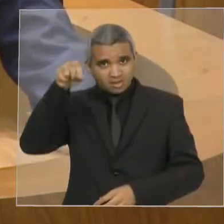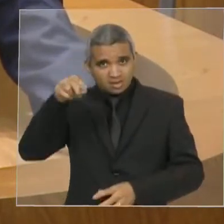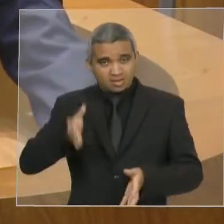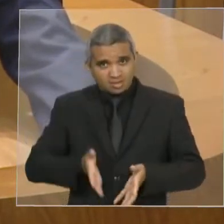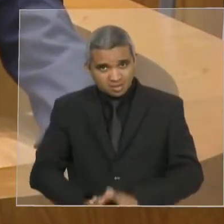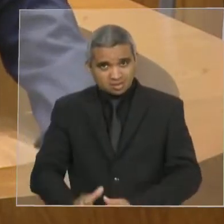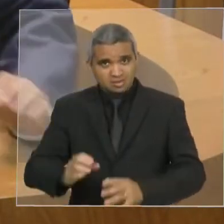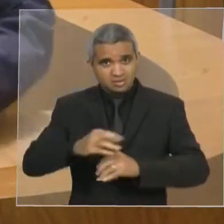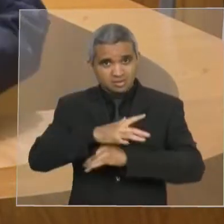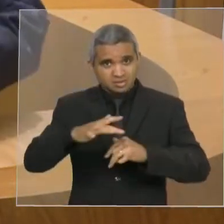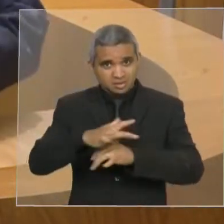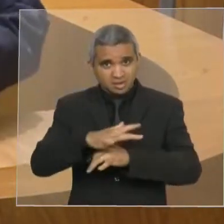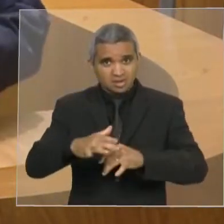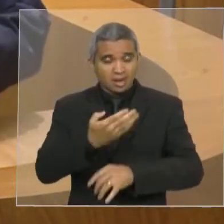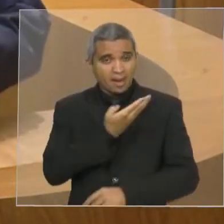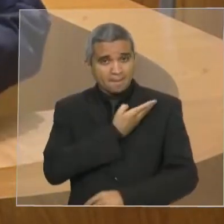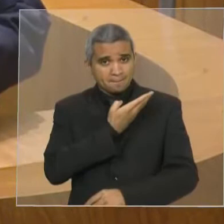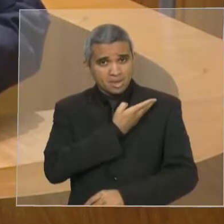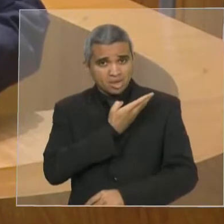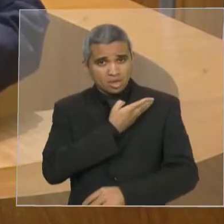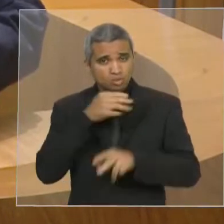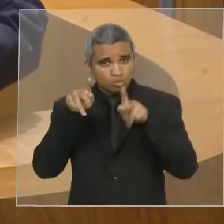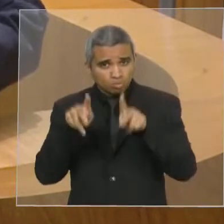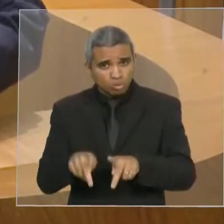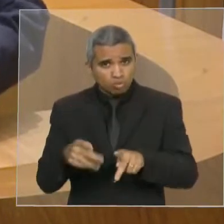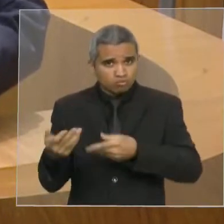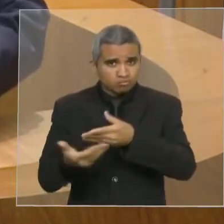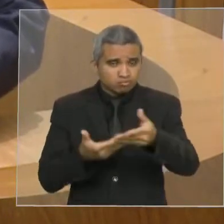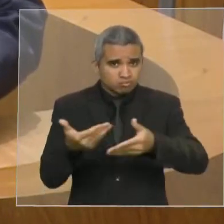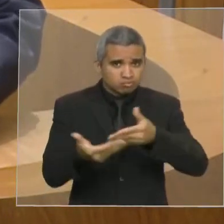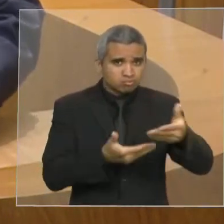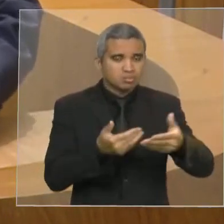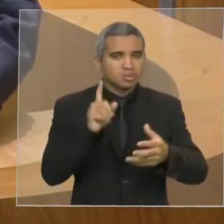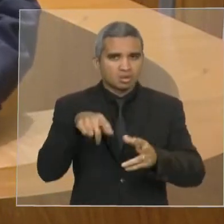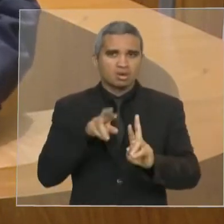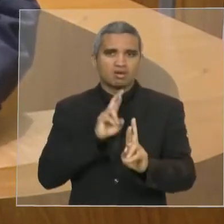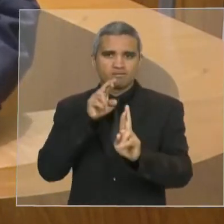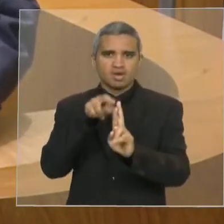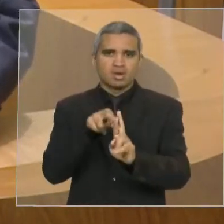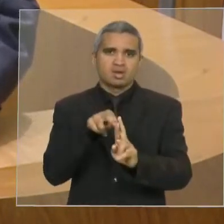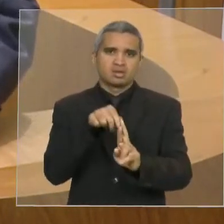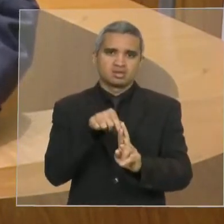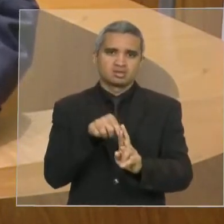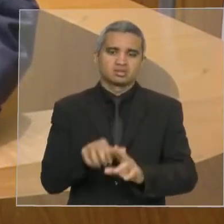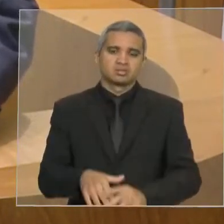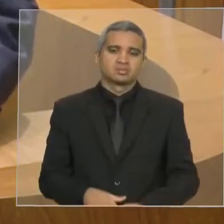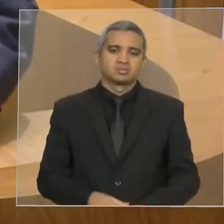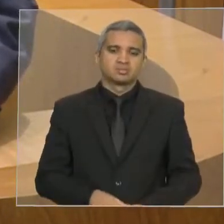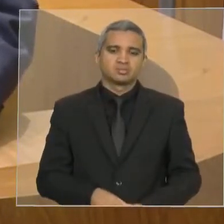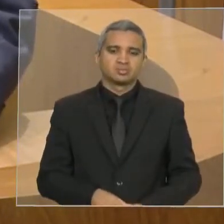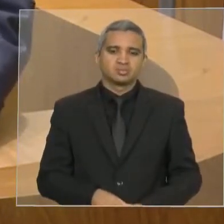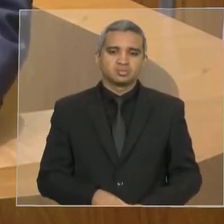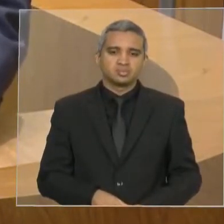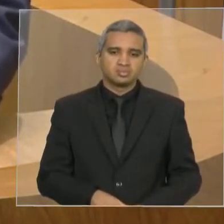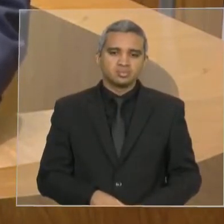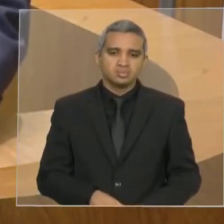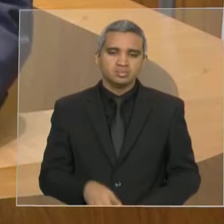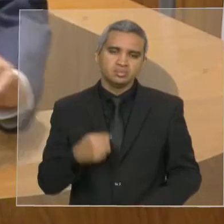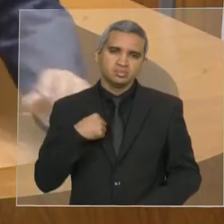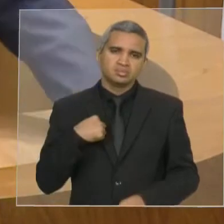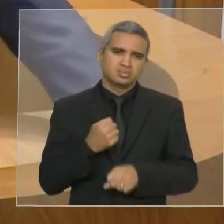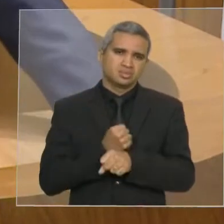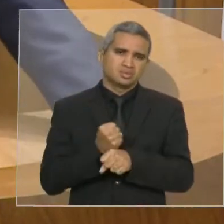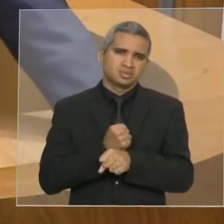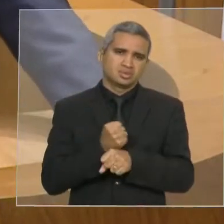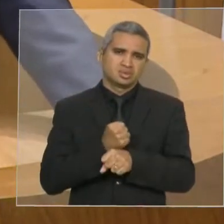estava sendo uma referência em toda a região. Eu entendo que eu tenho feito política há vários